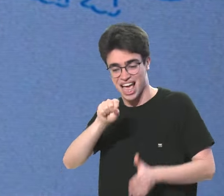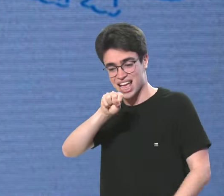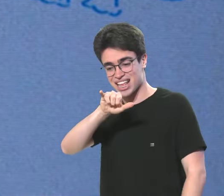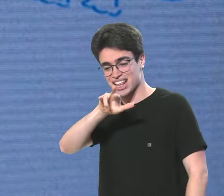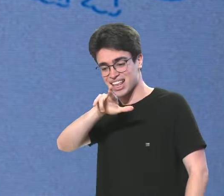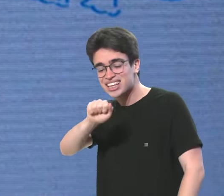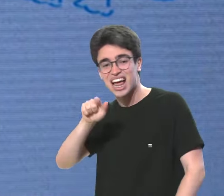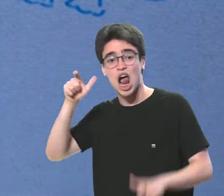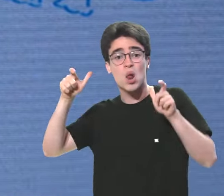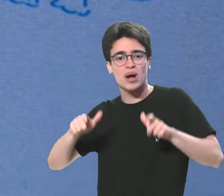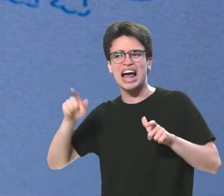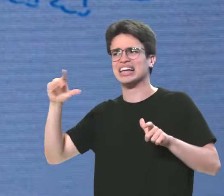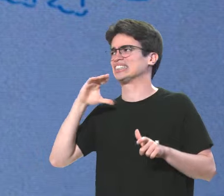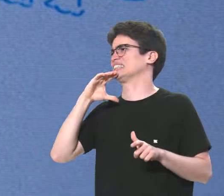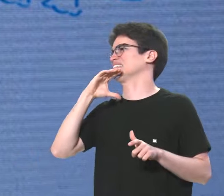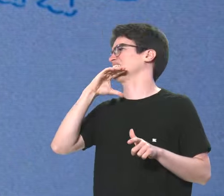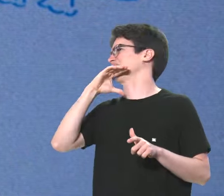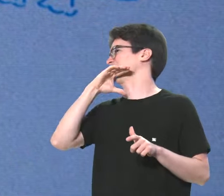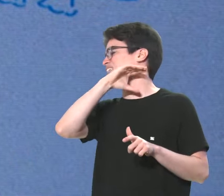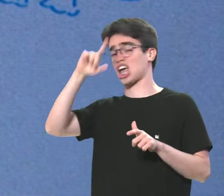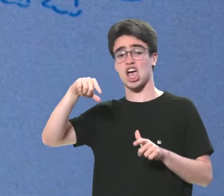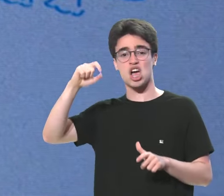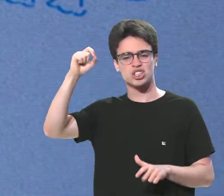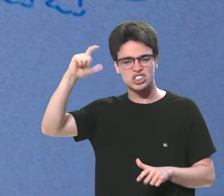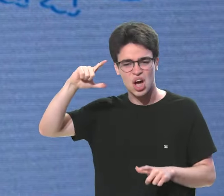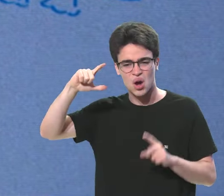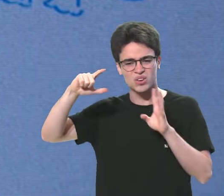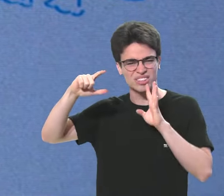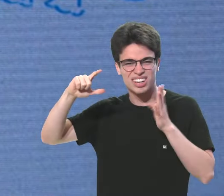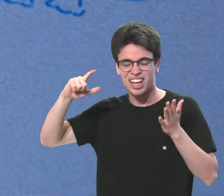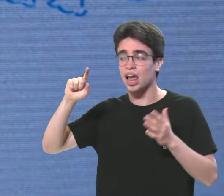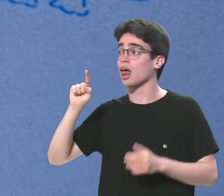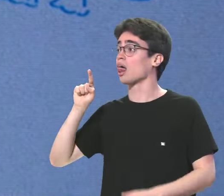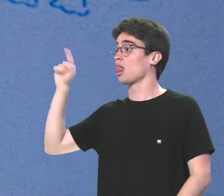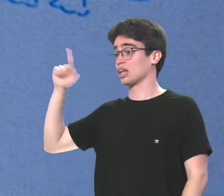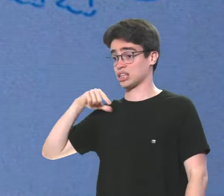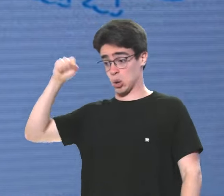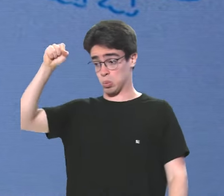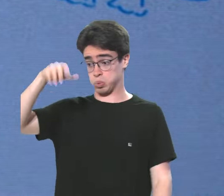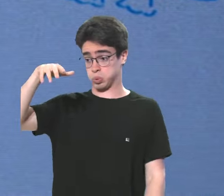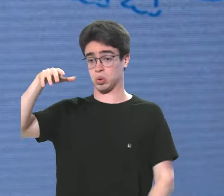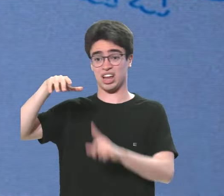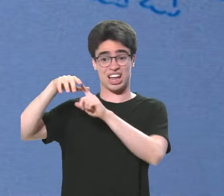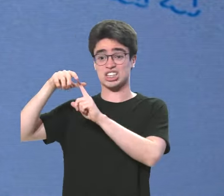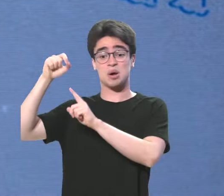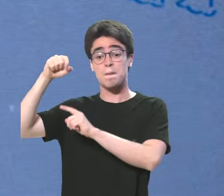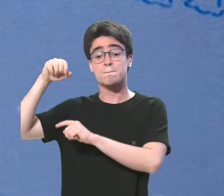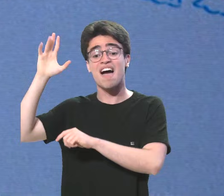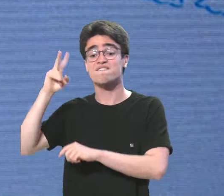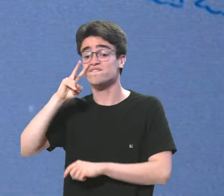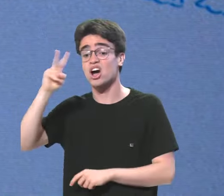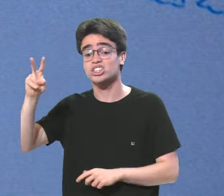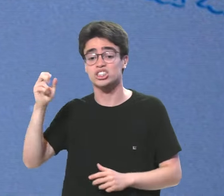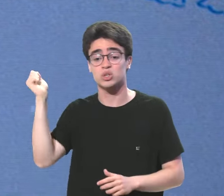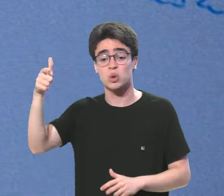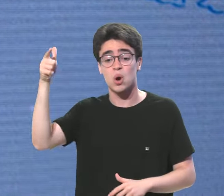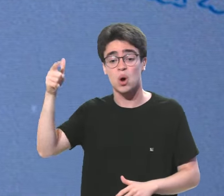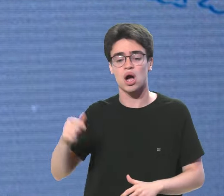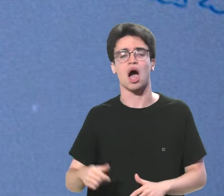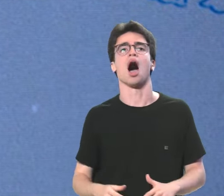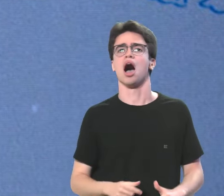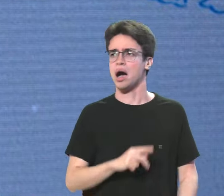quente Então para uma luz ser mais forte que o sol do meio-dia Paulo ele entendeu que aquilo ali